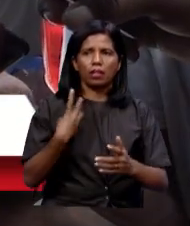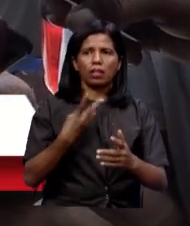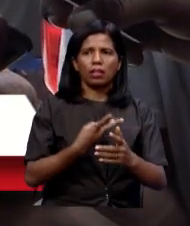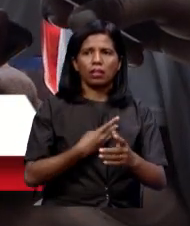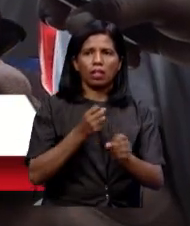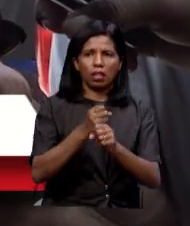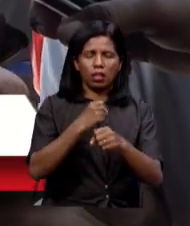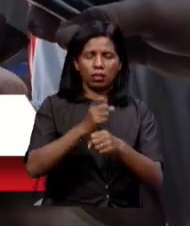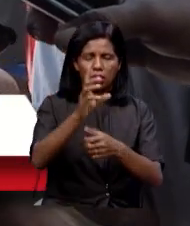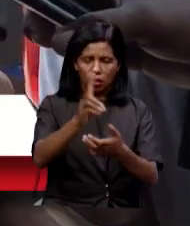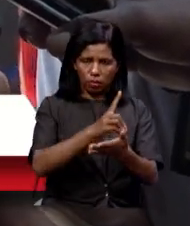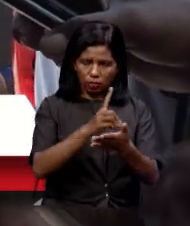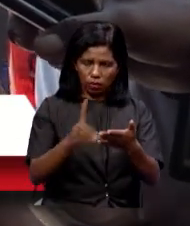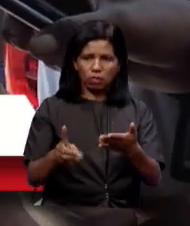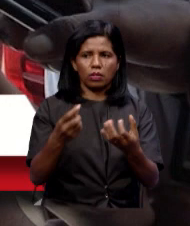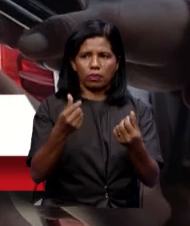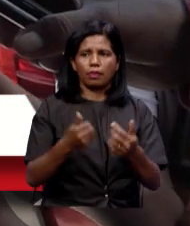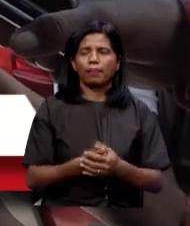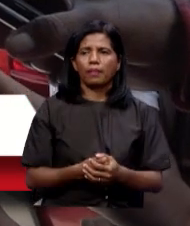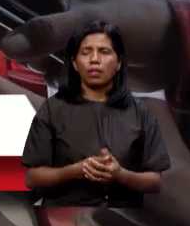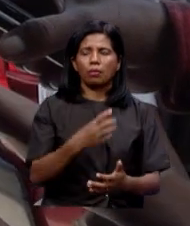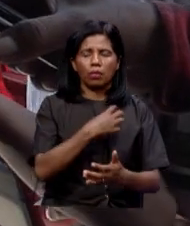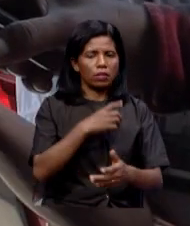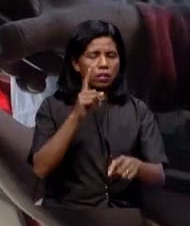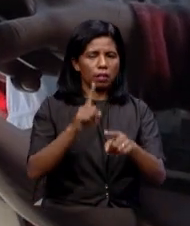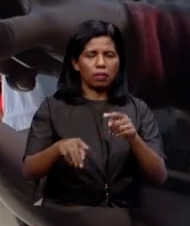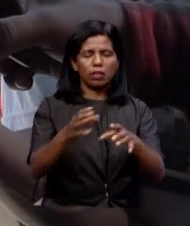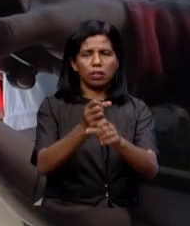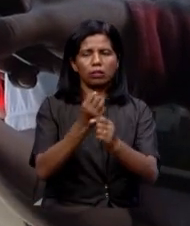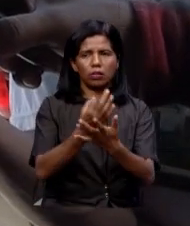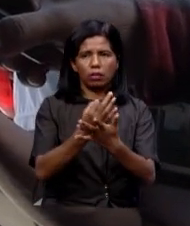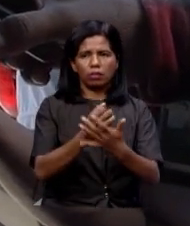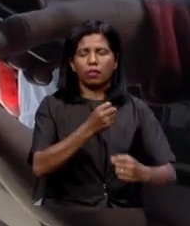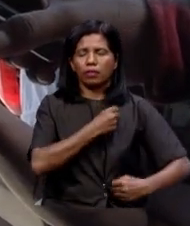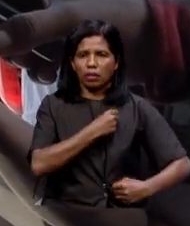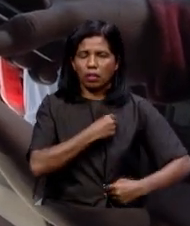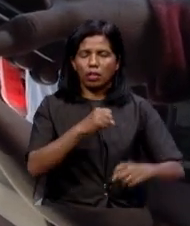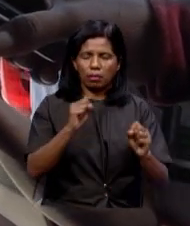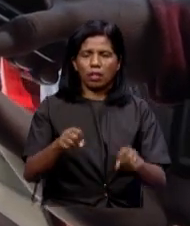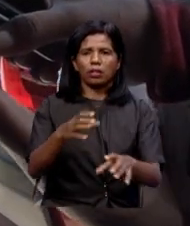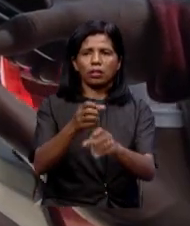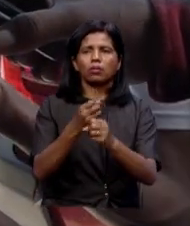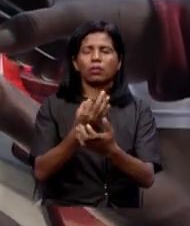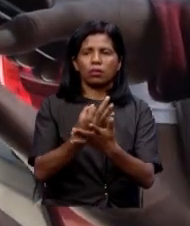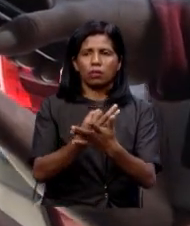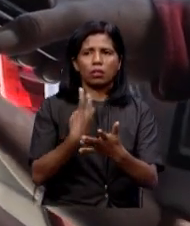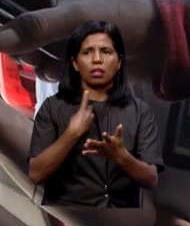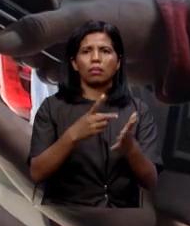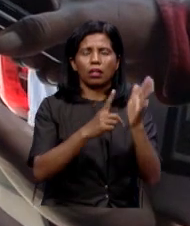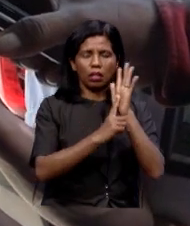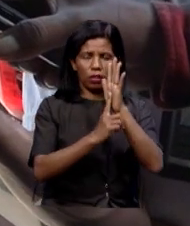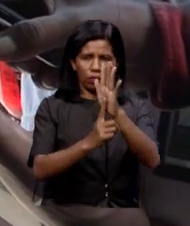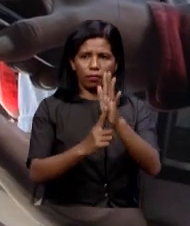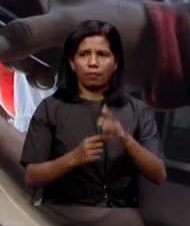uma itare discriminação do Ituan. PNTL Belisimo, FDTL Belisimo. Então, hoje, nem a questão, se nem a minha torre, ela vai